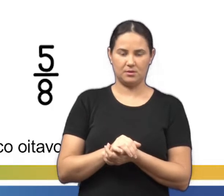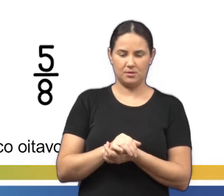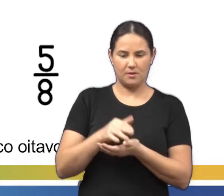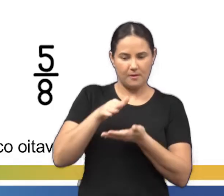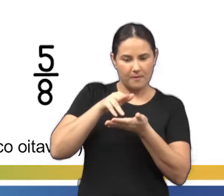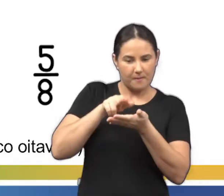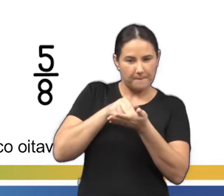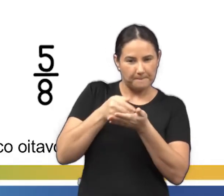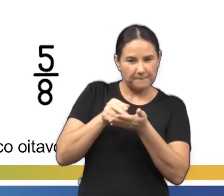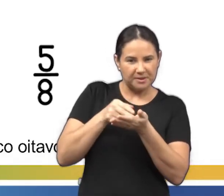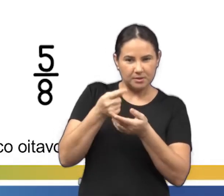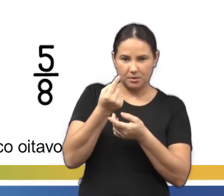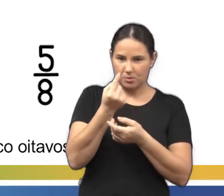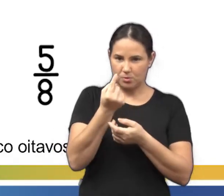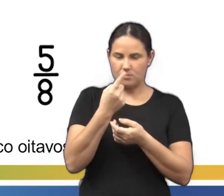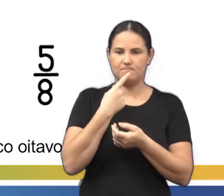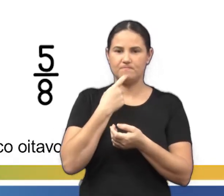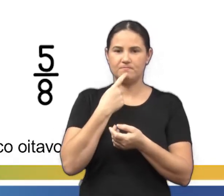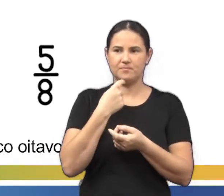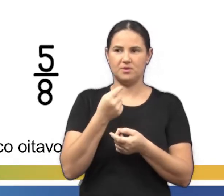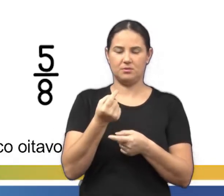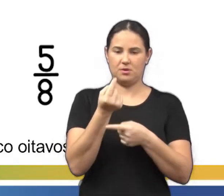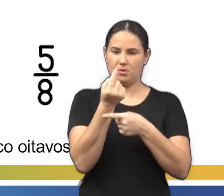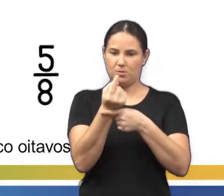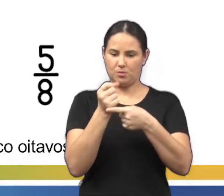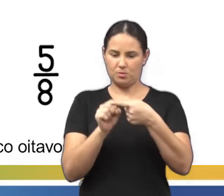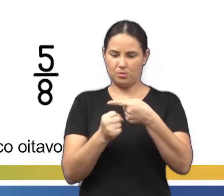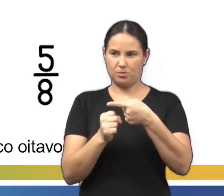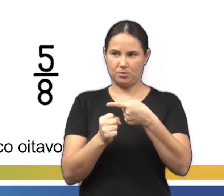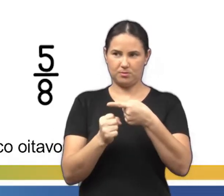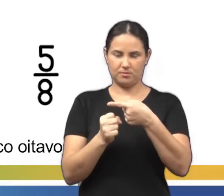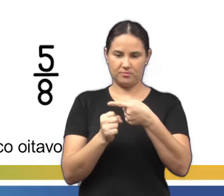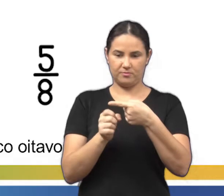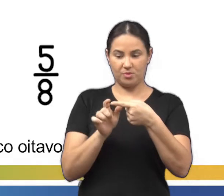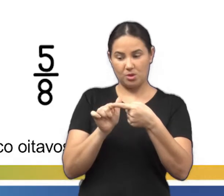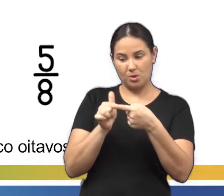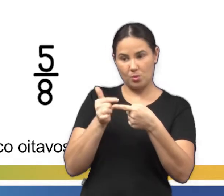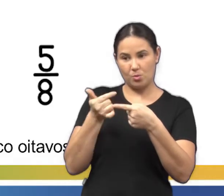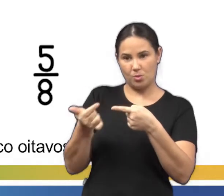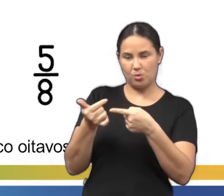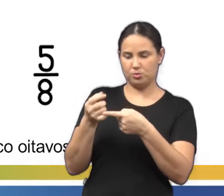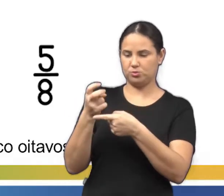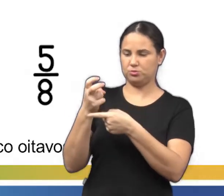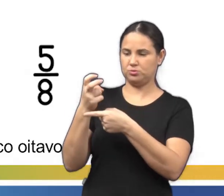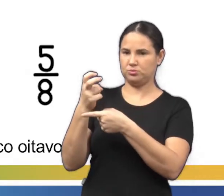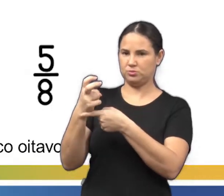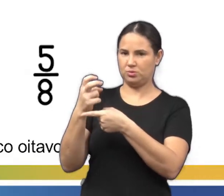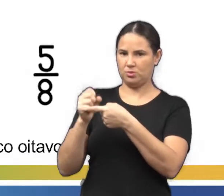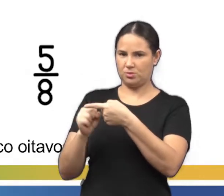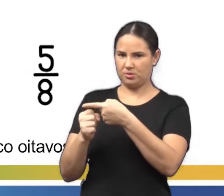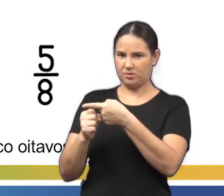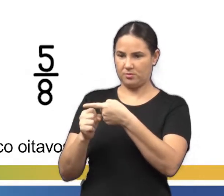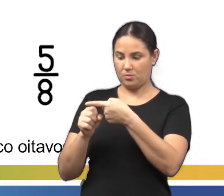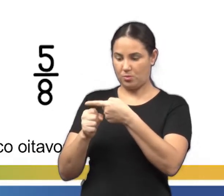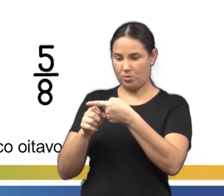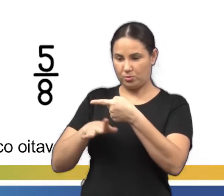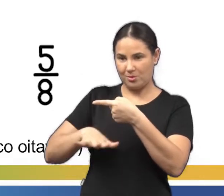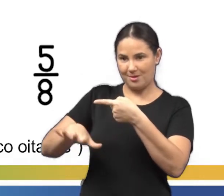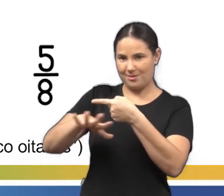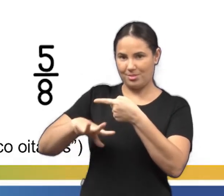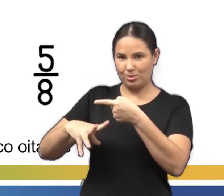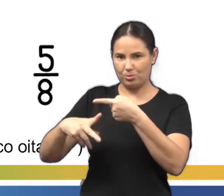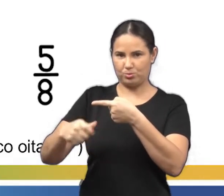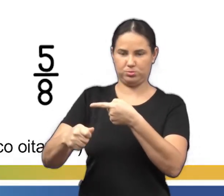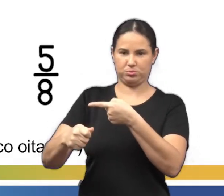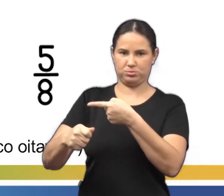da pizza. Já no exemplo do lado, eu pintei 5 pedacinhos. Então, eu tenho 5/8.